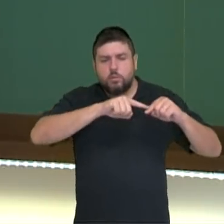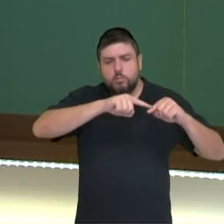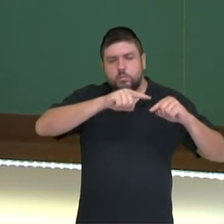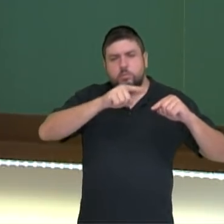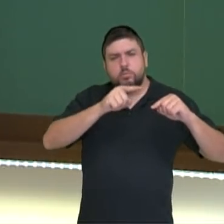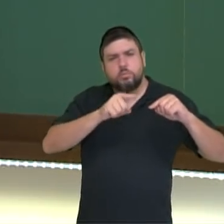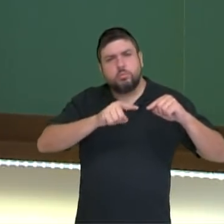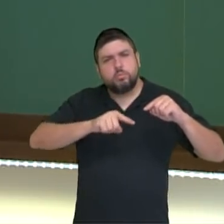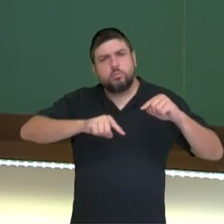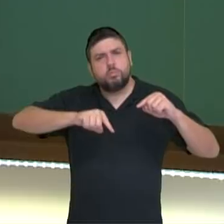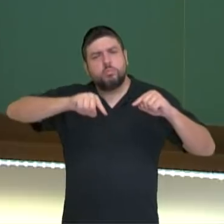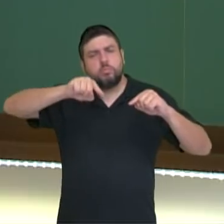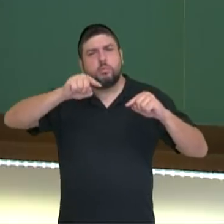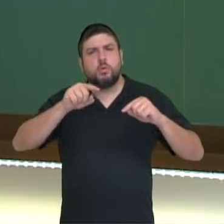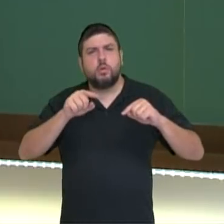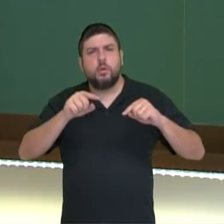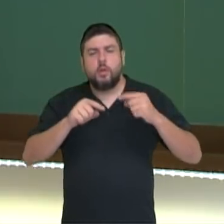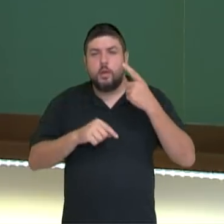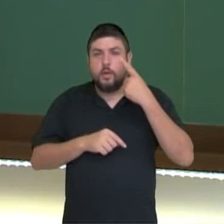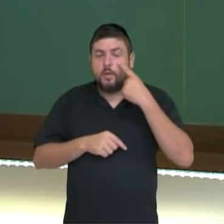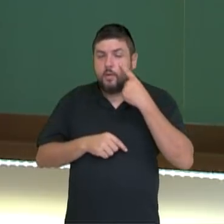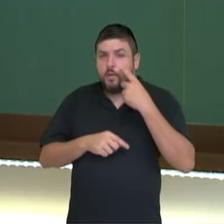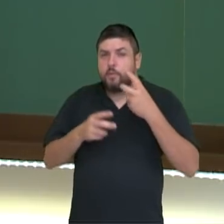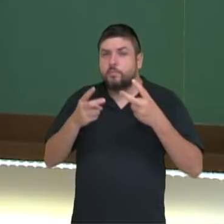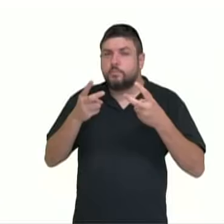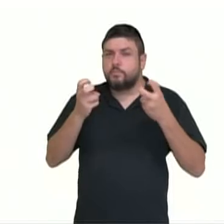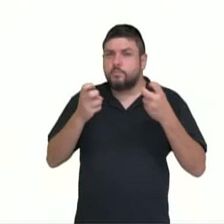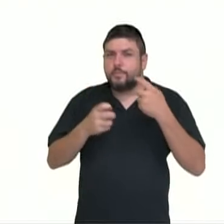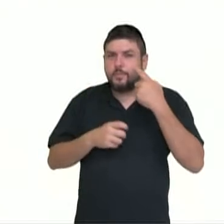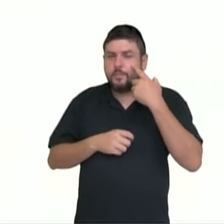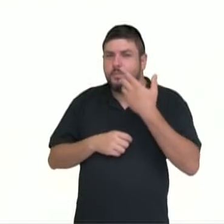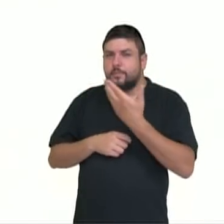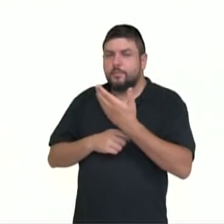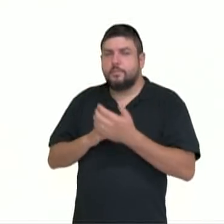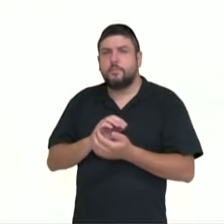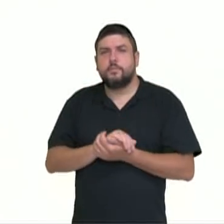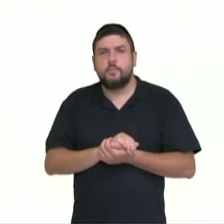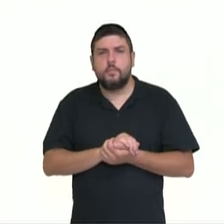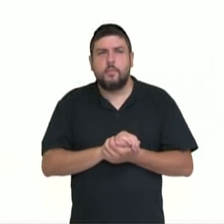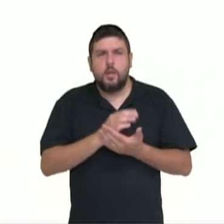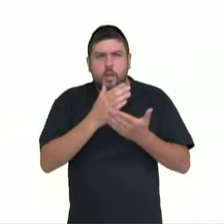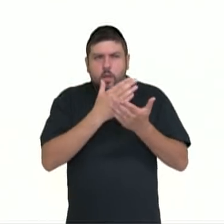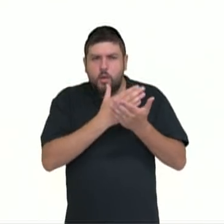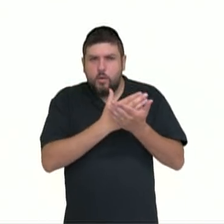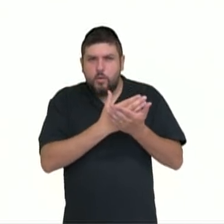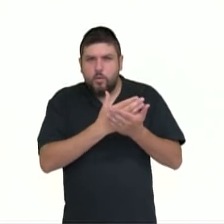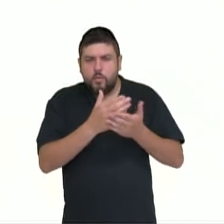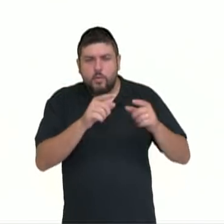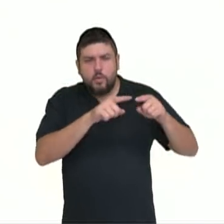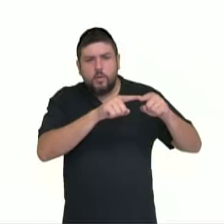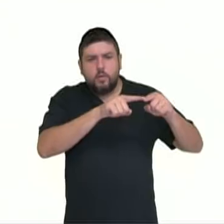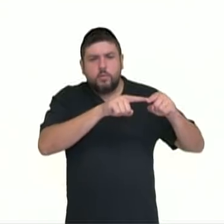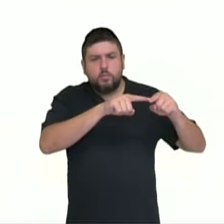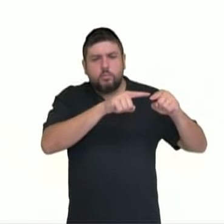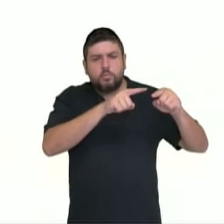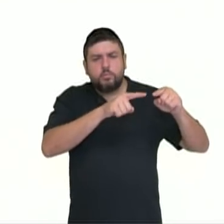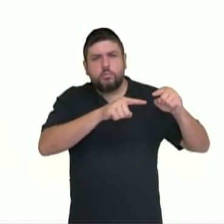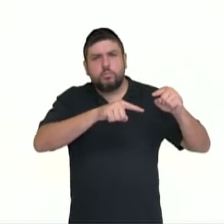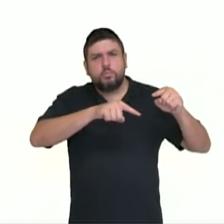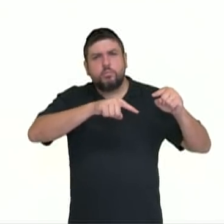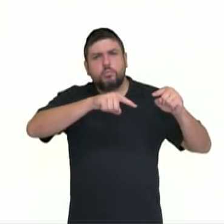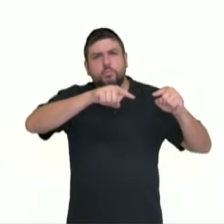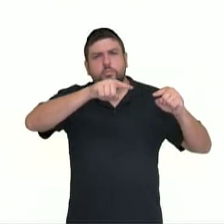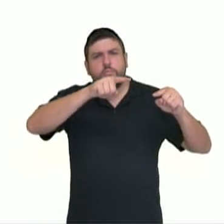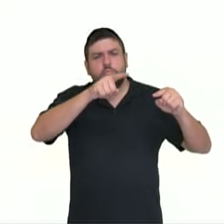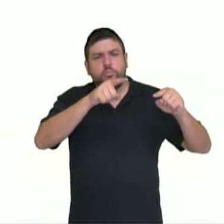amplitude de onda nessa imagem? Vamos dar uma olhada? Olha, aqui você tem sons, né? Você tem